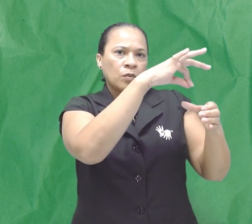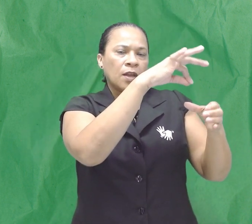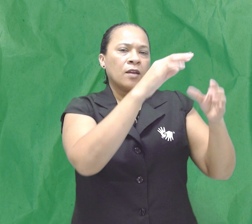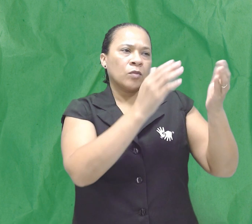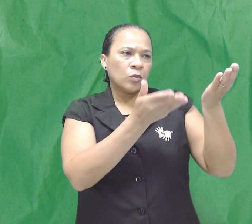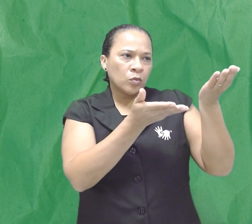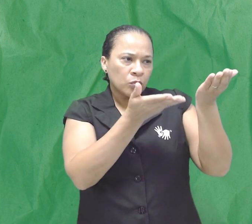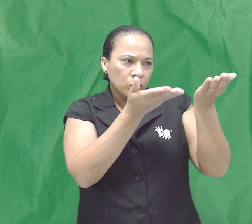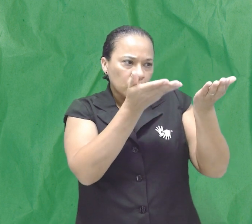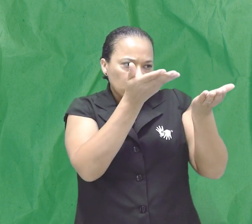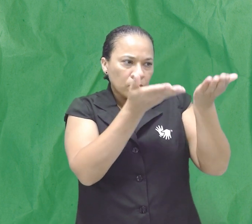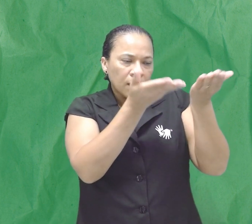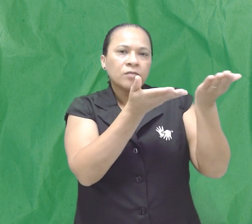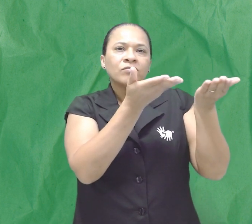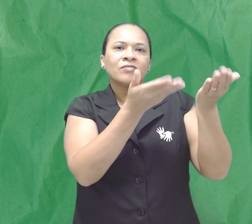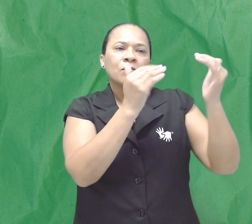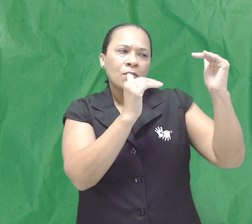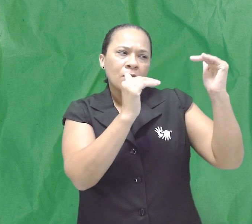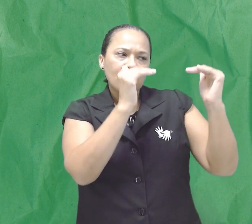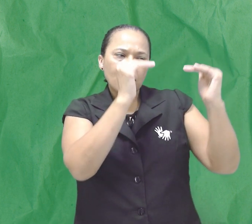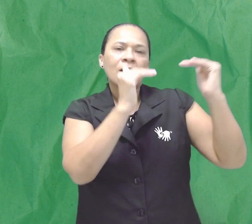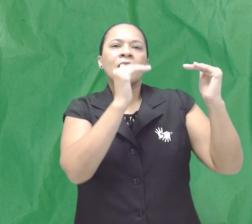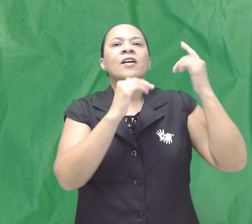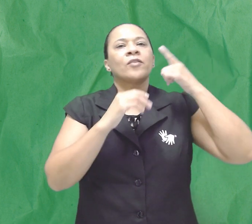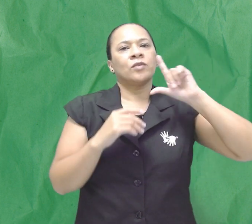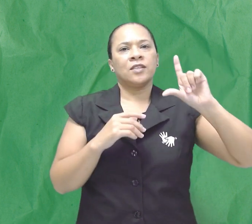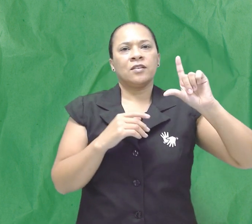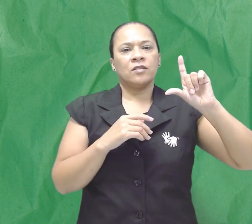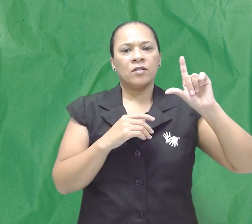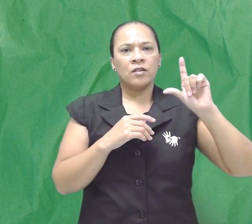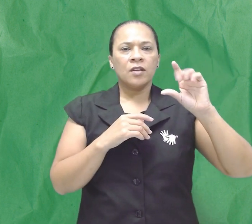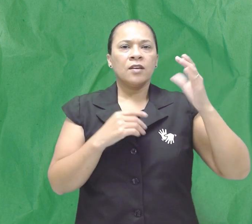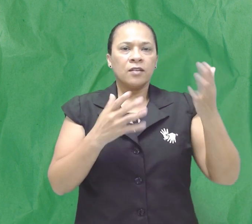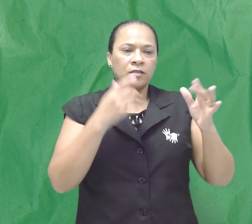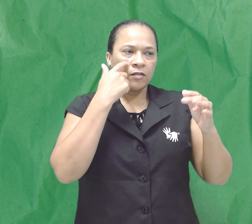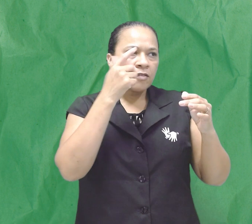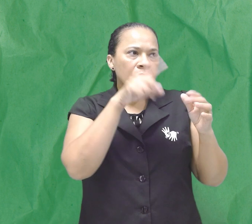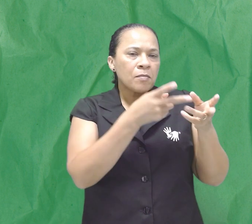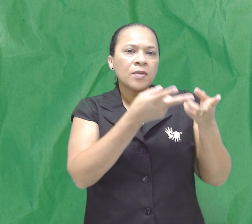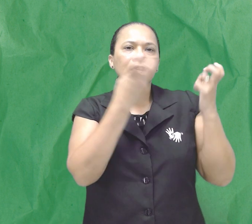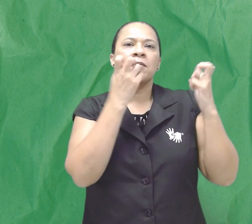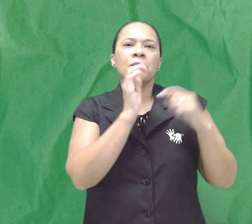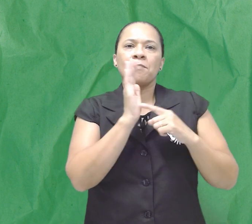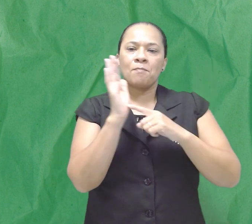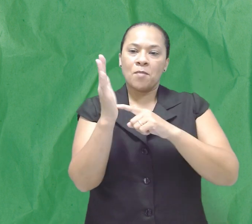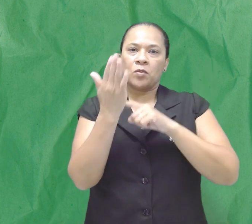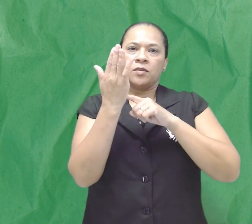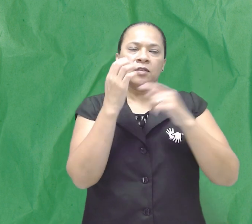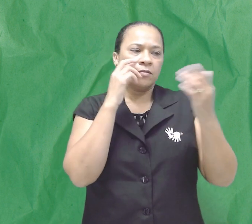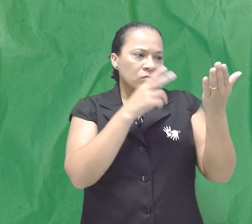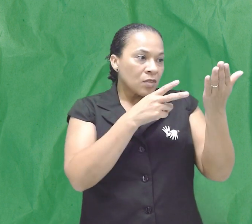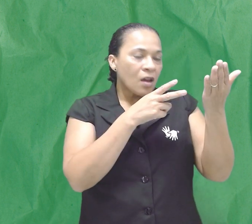aparelho está calibrado. Então, agora nós já podemos pegar o eletrodo para fazer a leitura das amostras que a gente quer